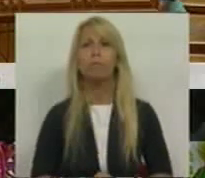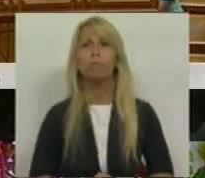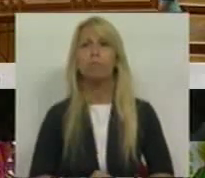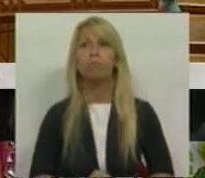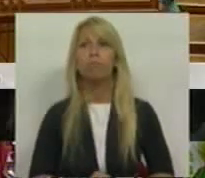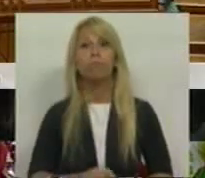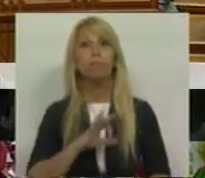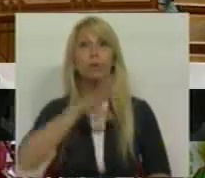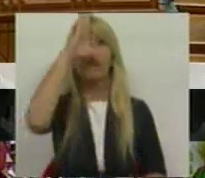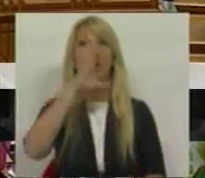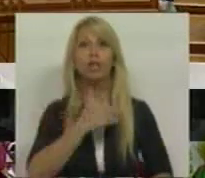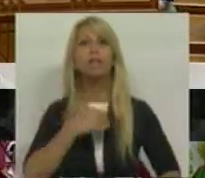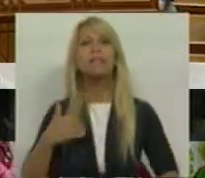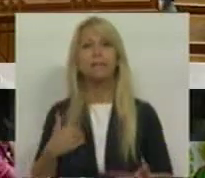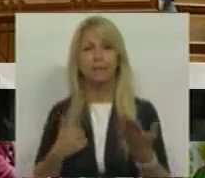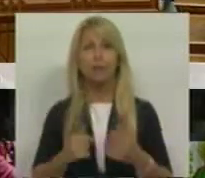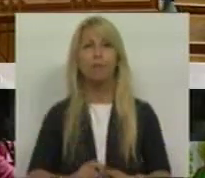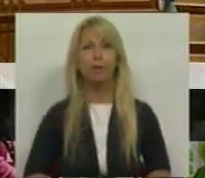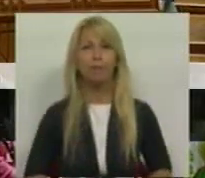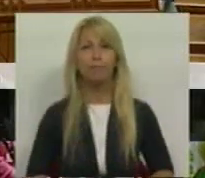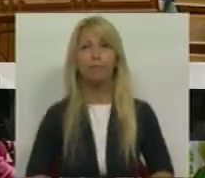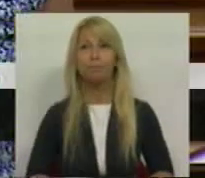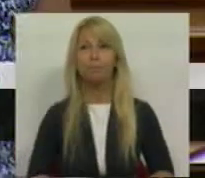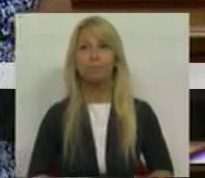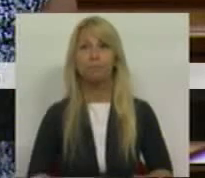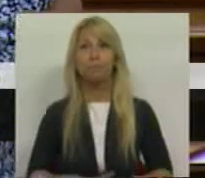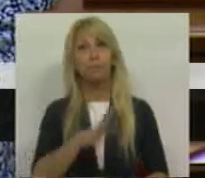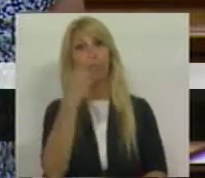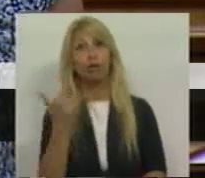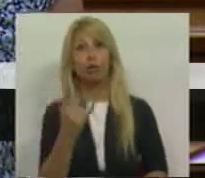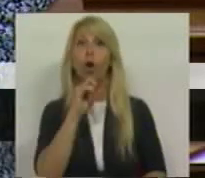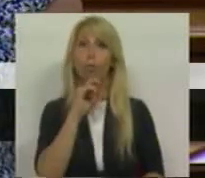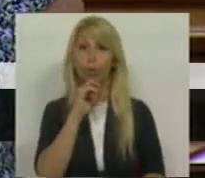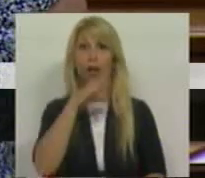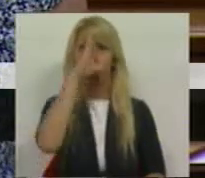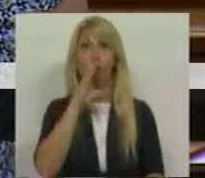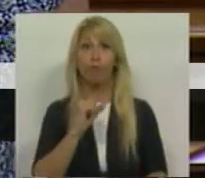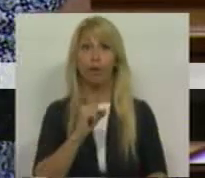Senhor Ministro da Saúde, uma segunda oportunidade ao Governo.